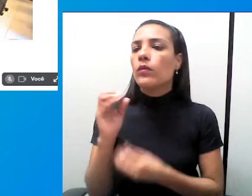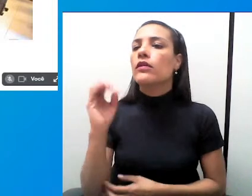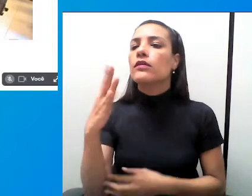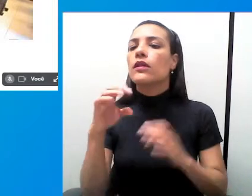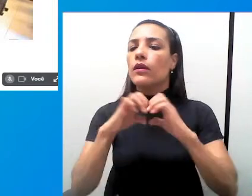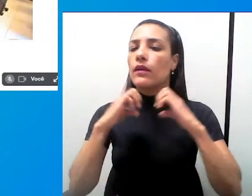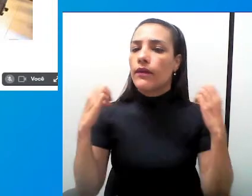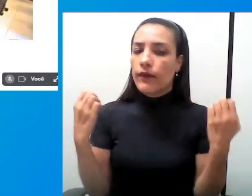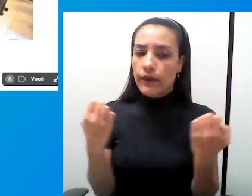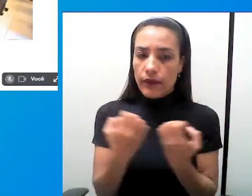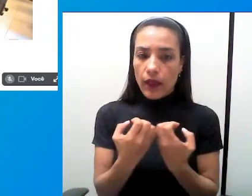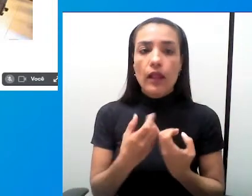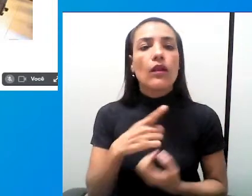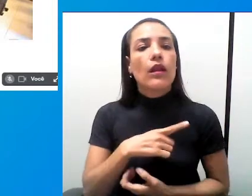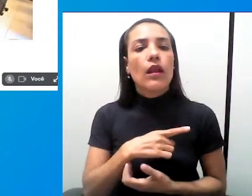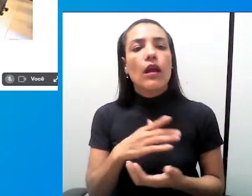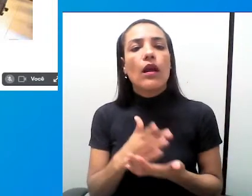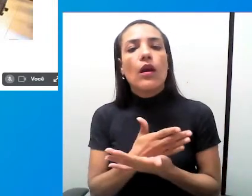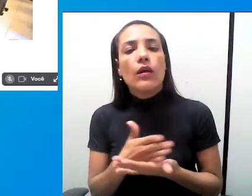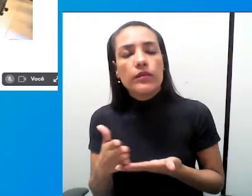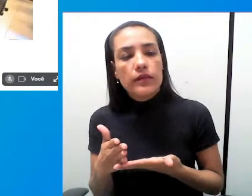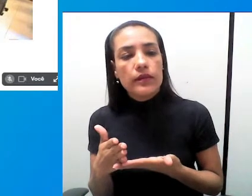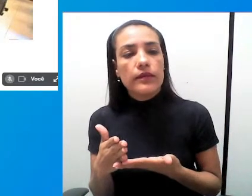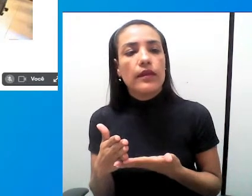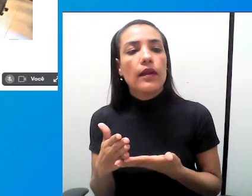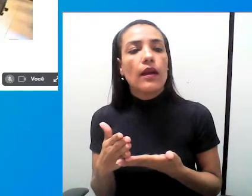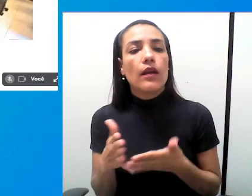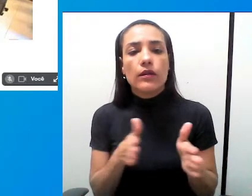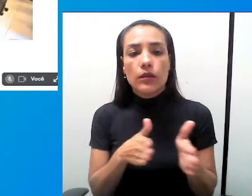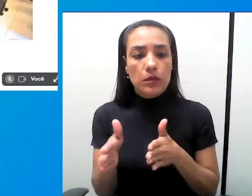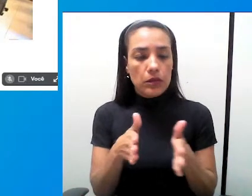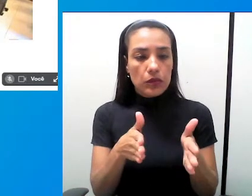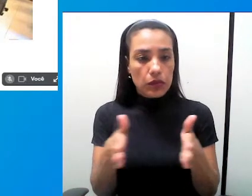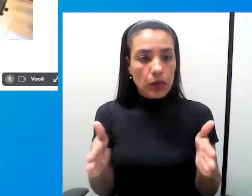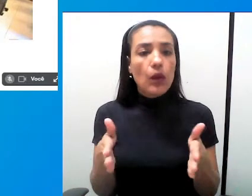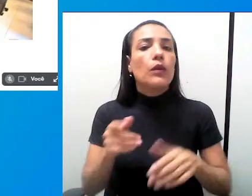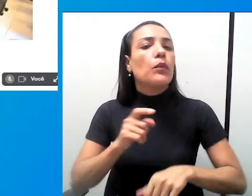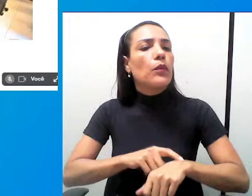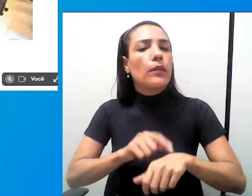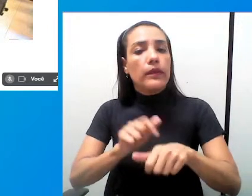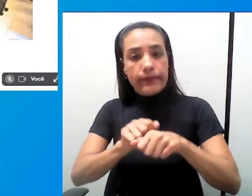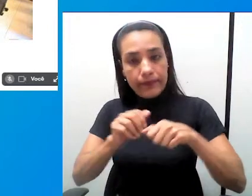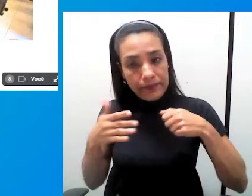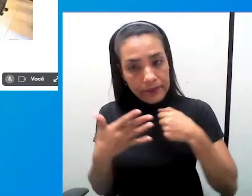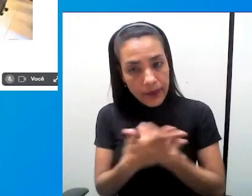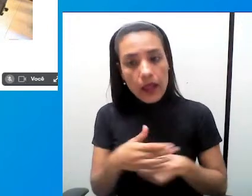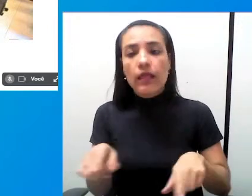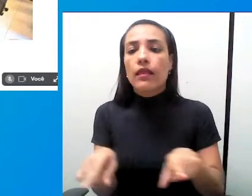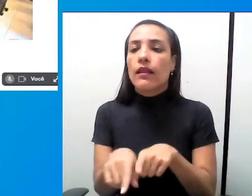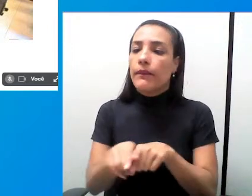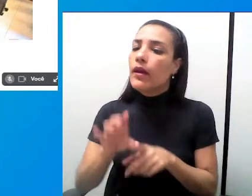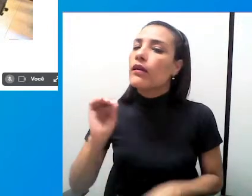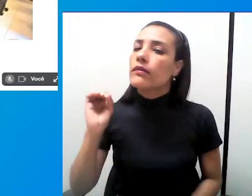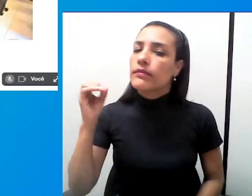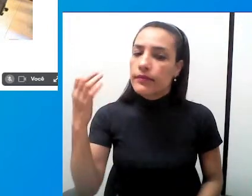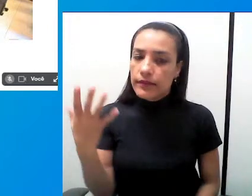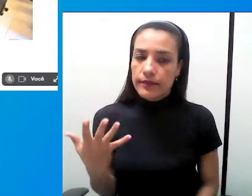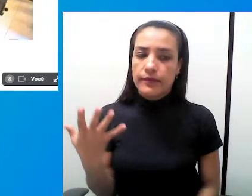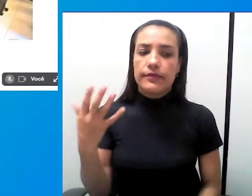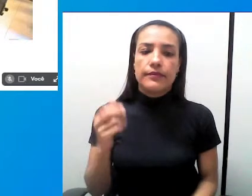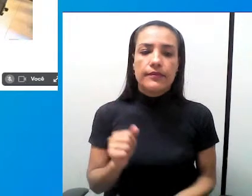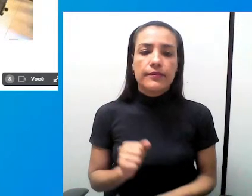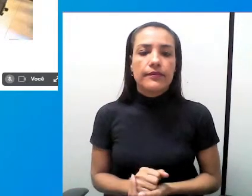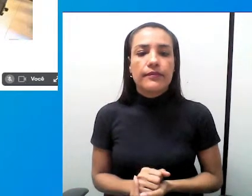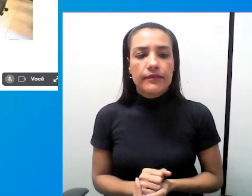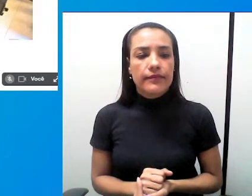muitos eventos que vêm ocorrendo durante esse período, mesmo na pandemia, mas agora a gente está voltando mais no presencial, a gente tem